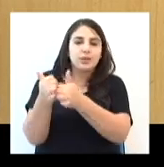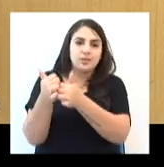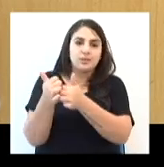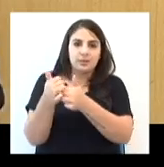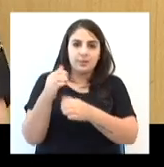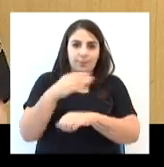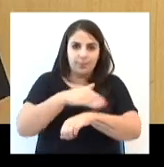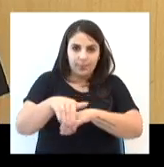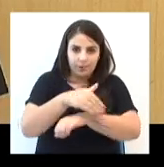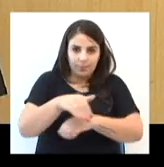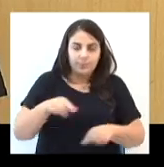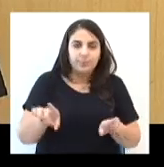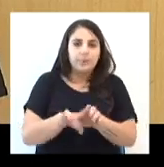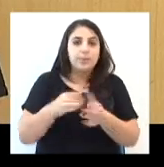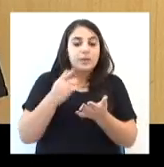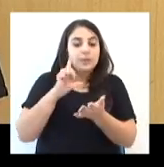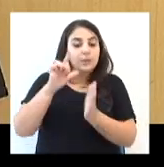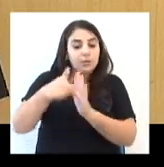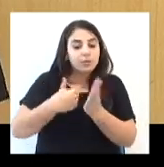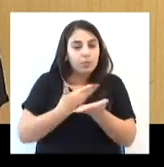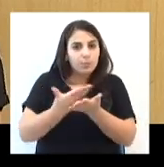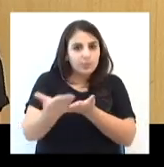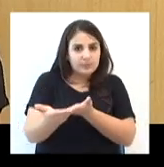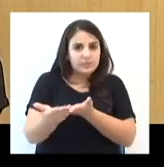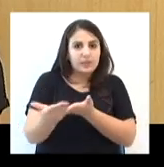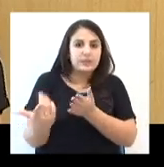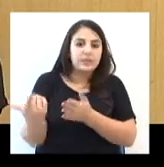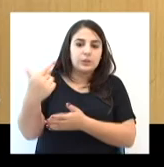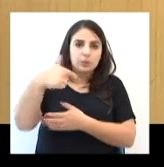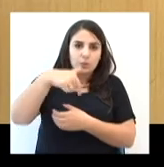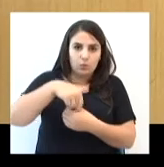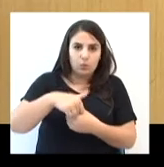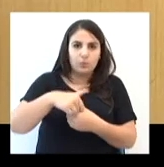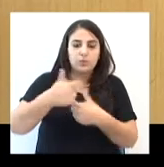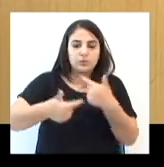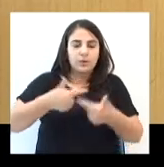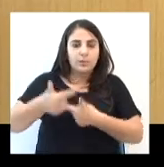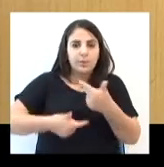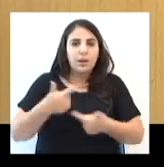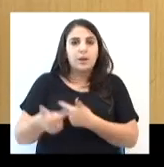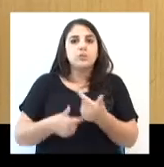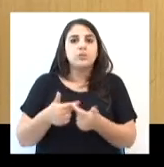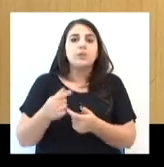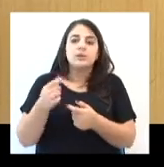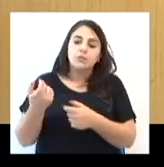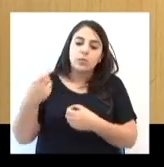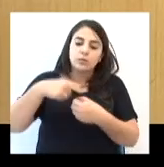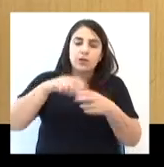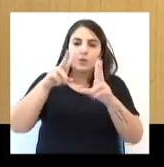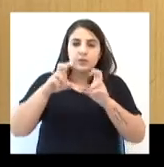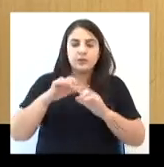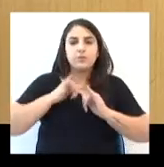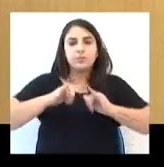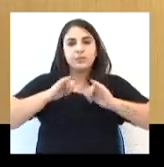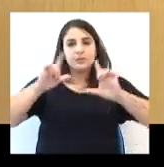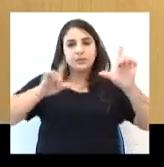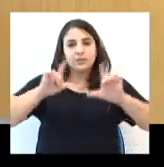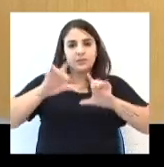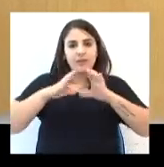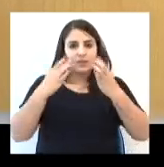Desta forma, assim que iniciar o período ordinário, o assunto deve ser retomado pelos vereadores. E o Jornal da